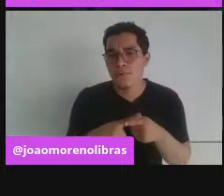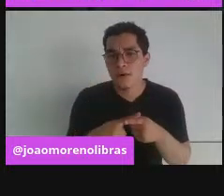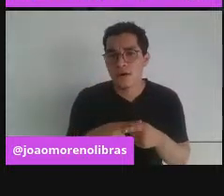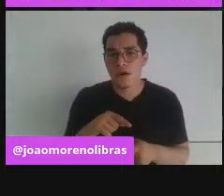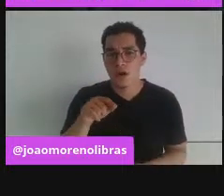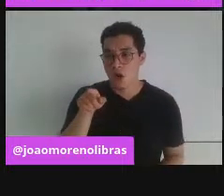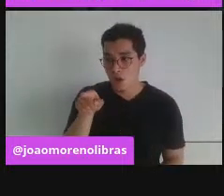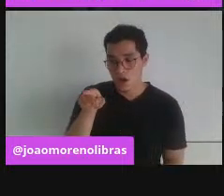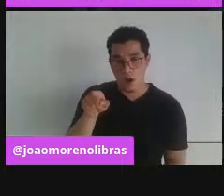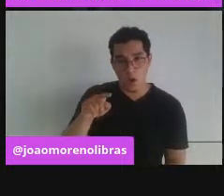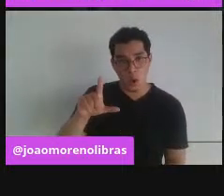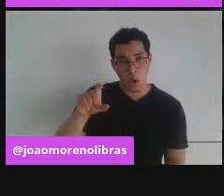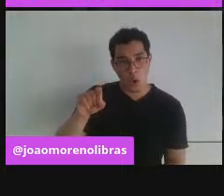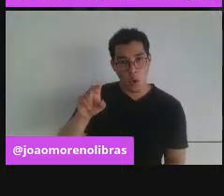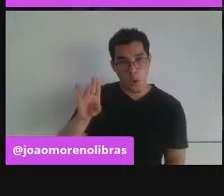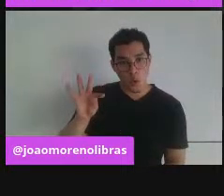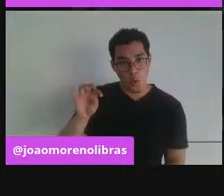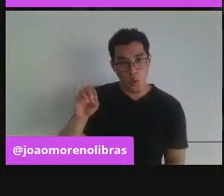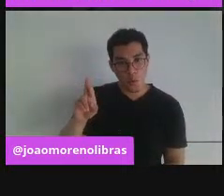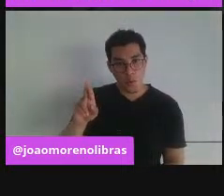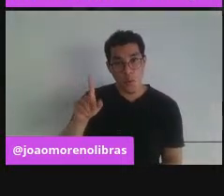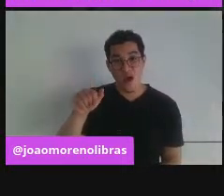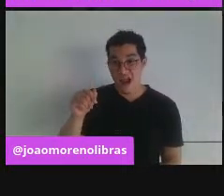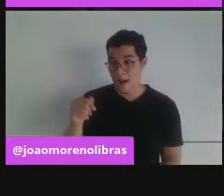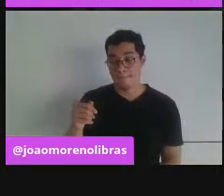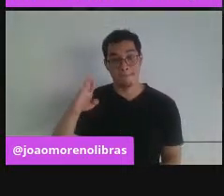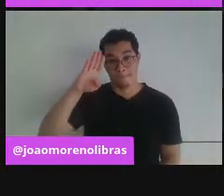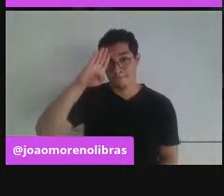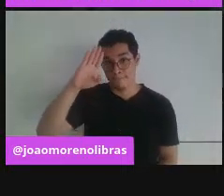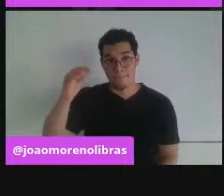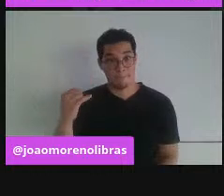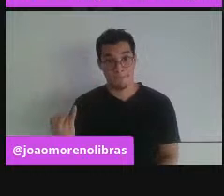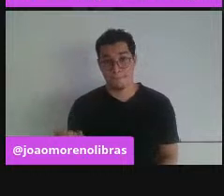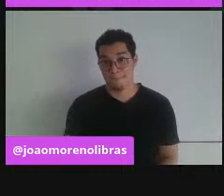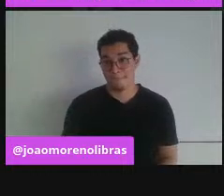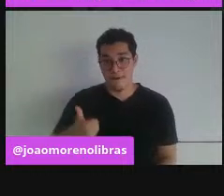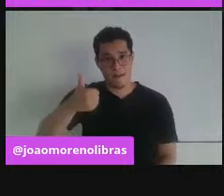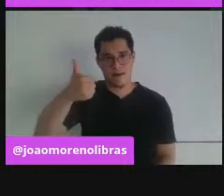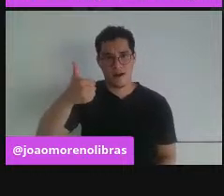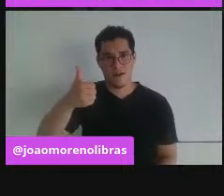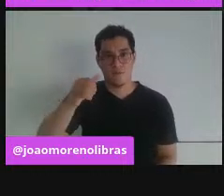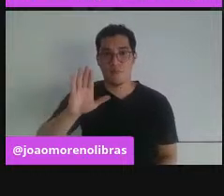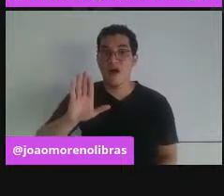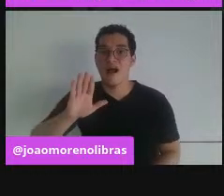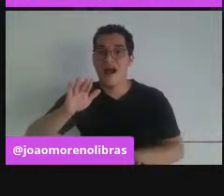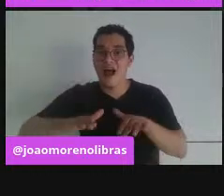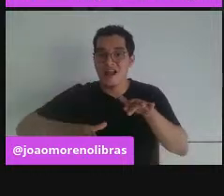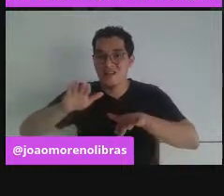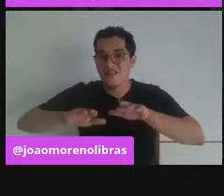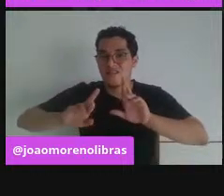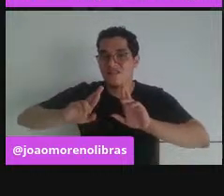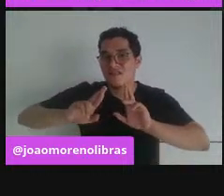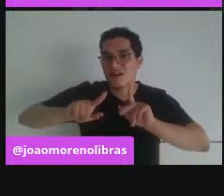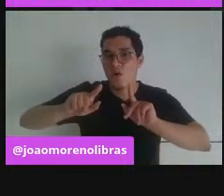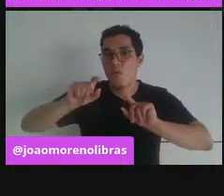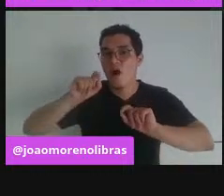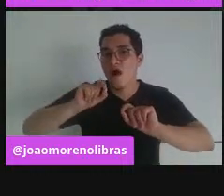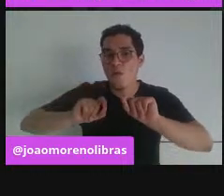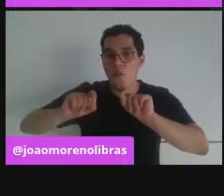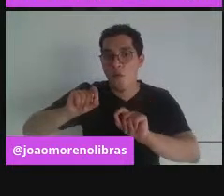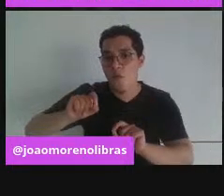é aquele que está na origem, que fala, mas ele pode não ser aquele que está na origem, que fala e que